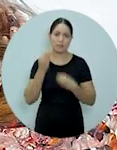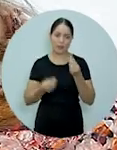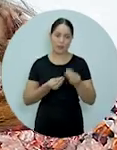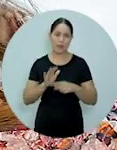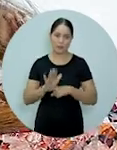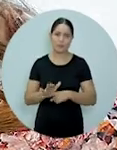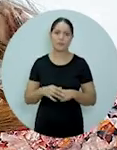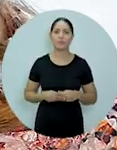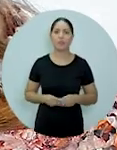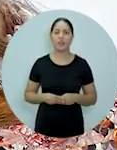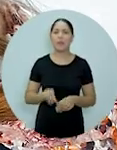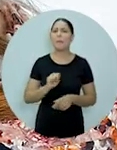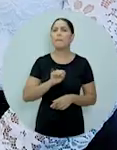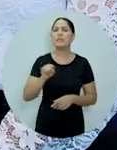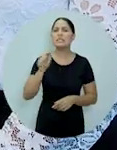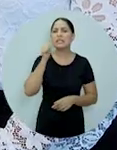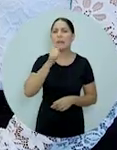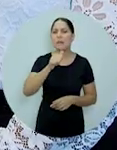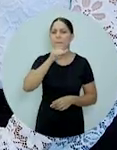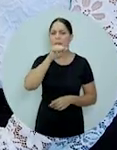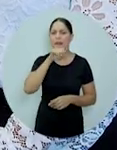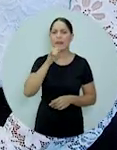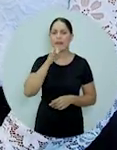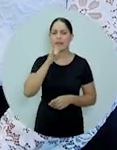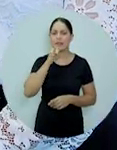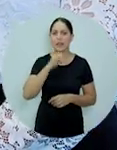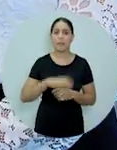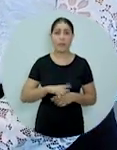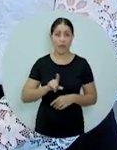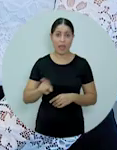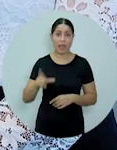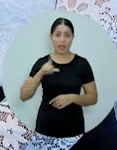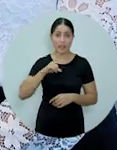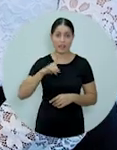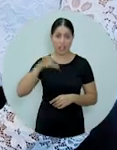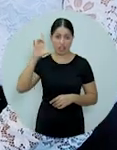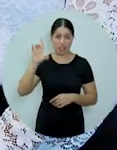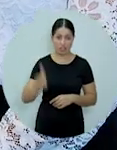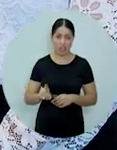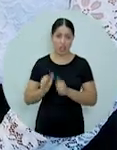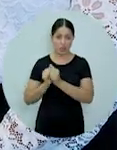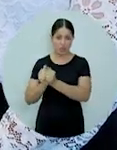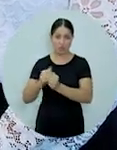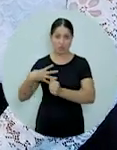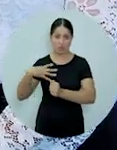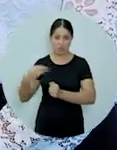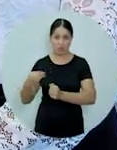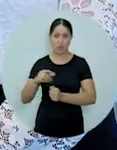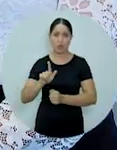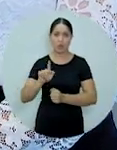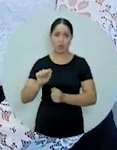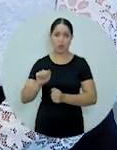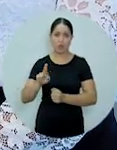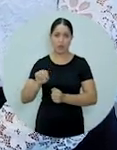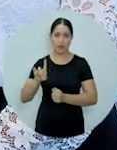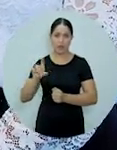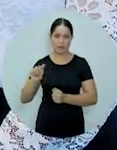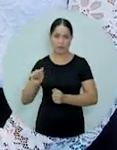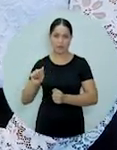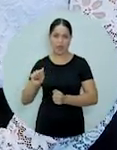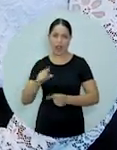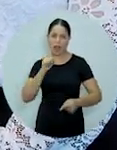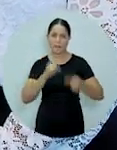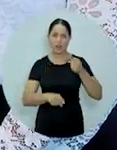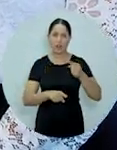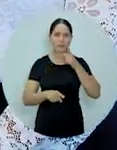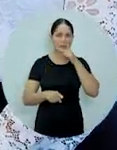dois. E os dois têm que saber como a criança está. E se uma mãe, por exemplo, ficou com a guarda do filho e proíbe o pai de visitar a